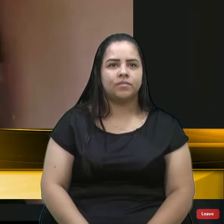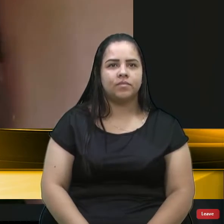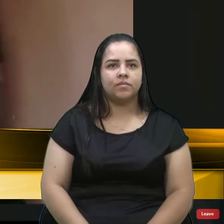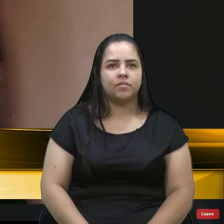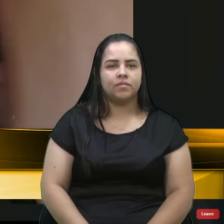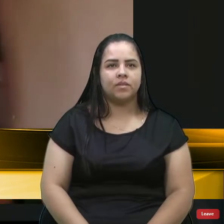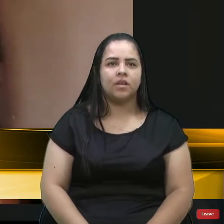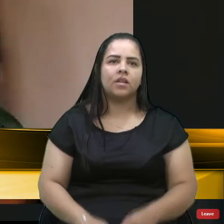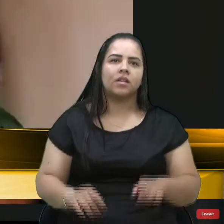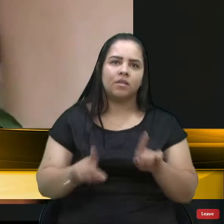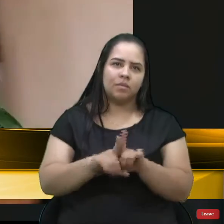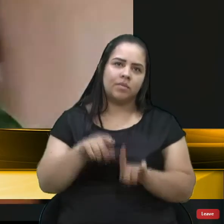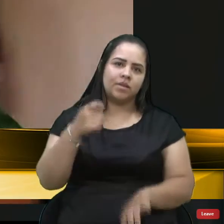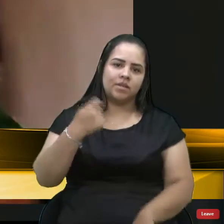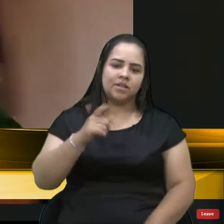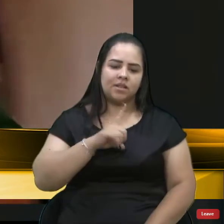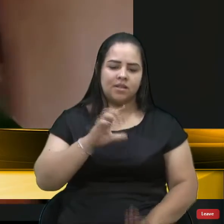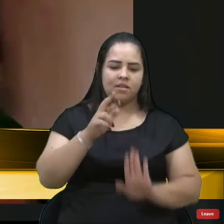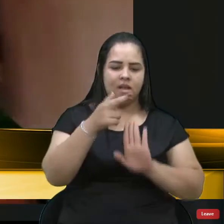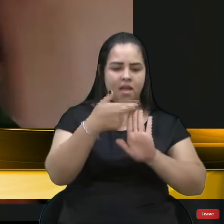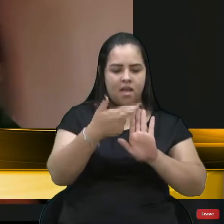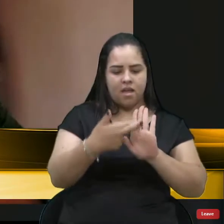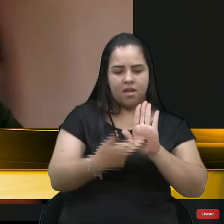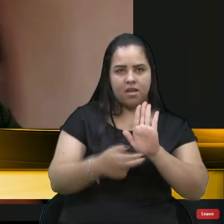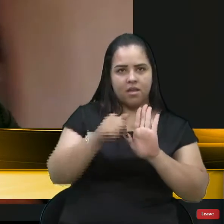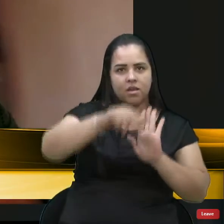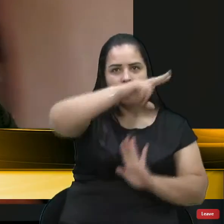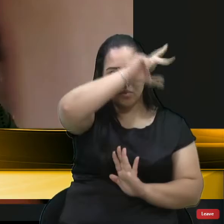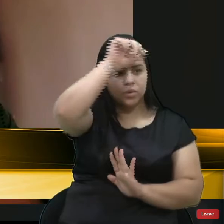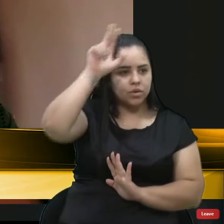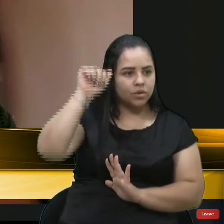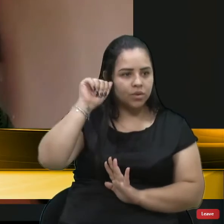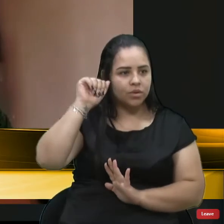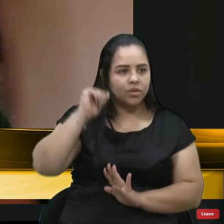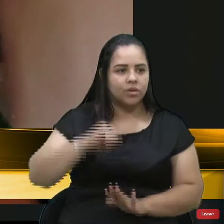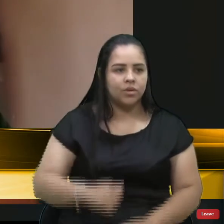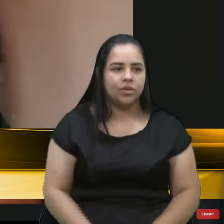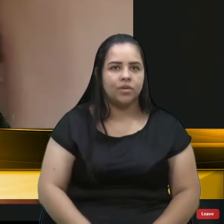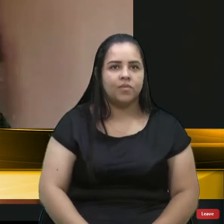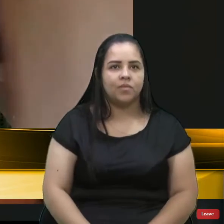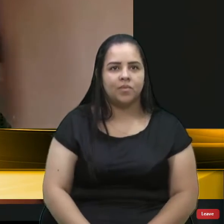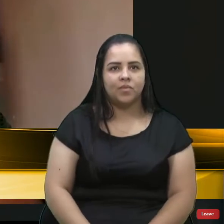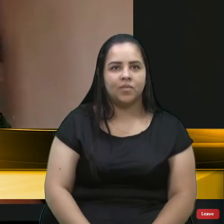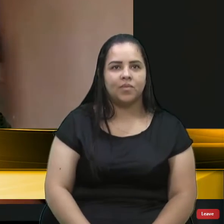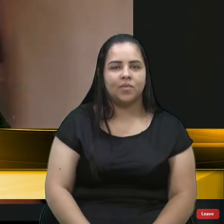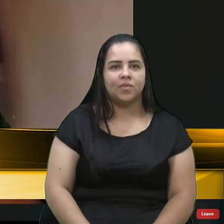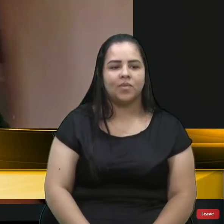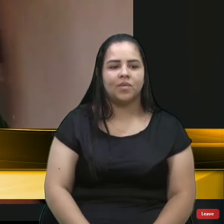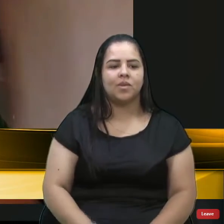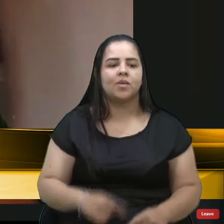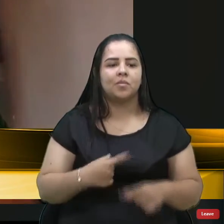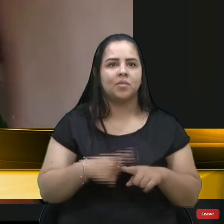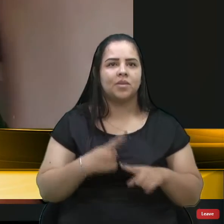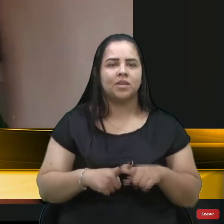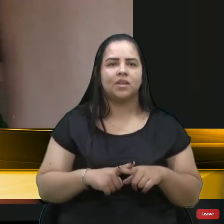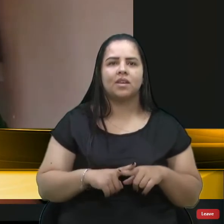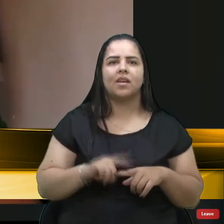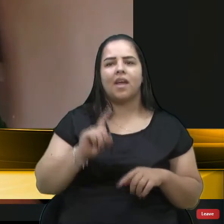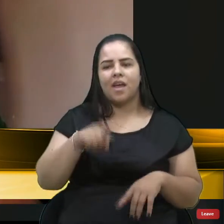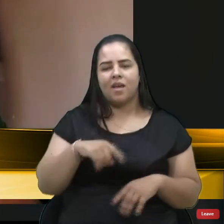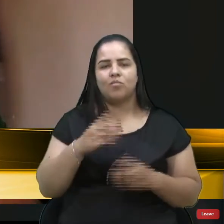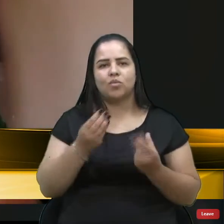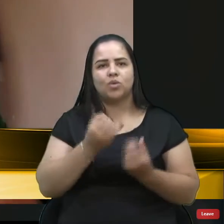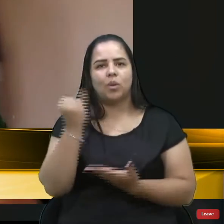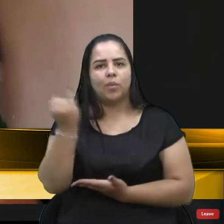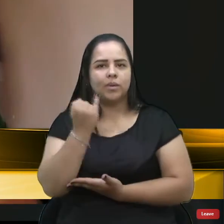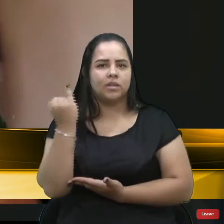Havia necessidade desse regramento municipal, e a gente sabe que o Nerio Carteiro sempre foi muito sensível a essa pauta e sempre trabalhou